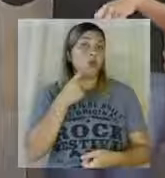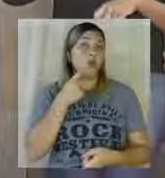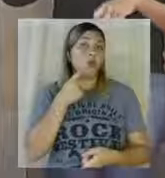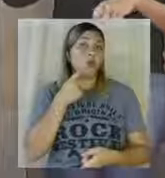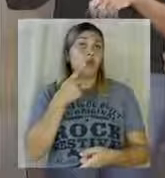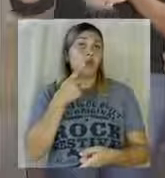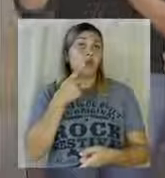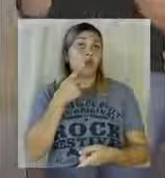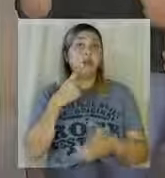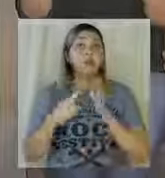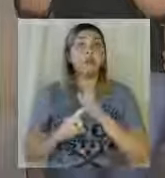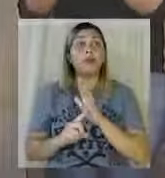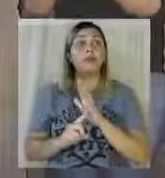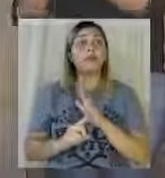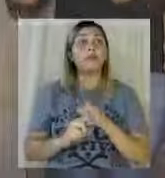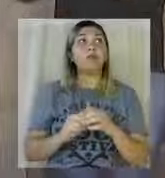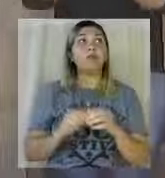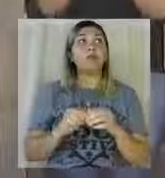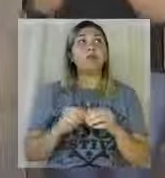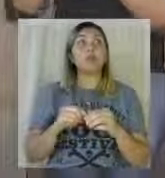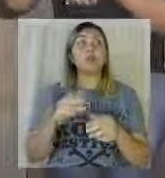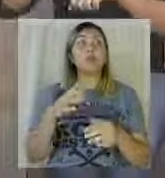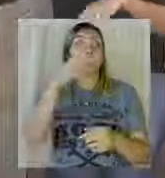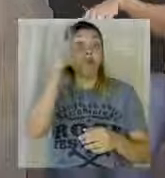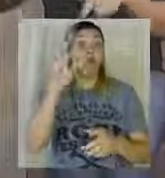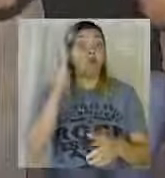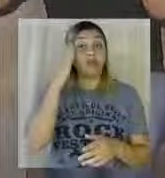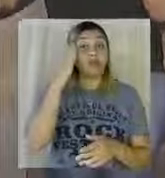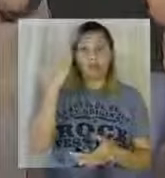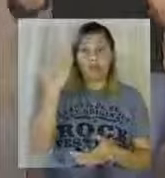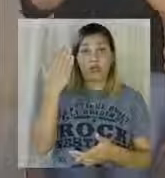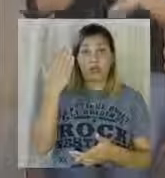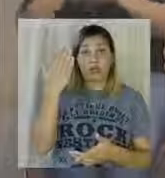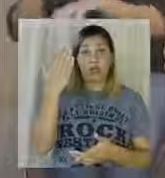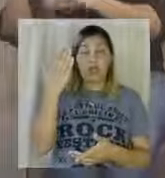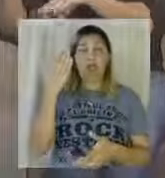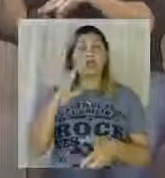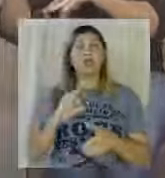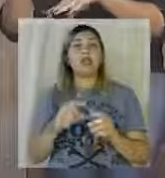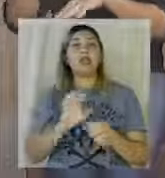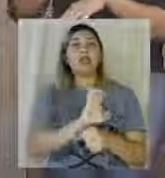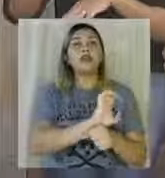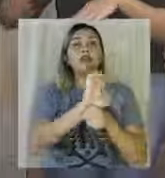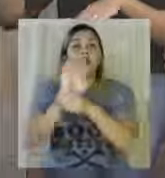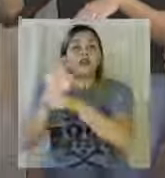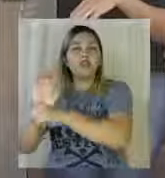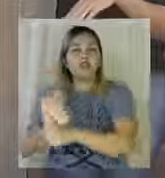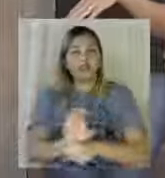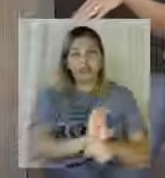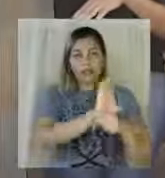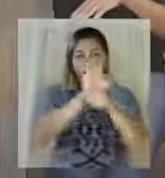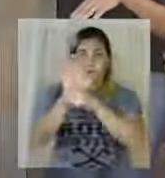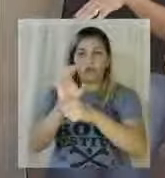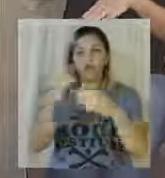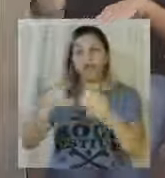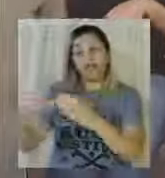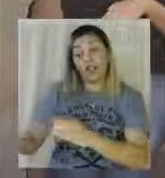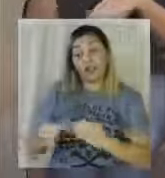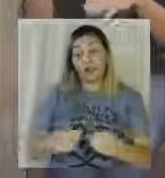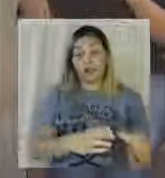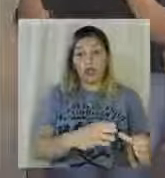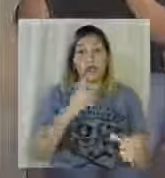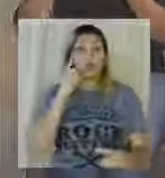capaz. Para as pessoas saberem, em cada estado, em cada lugar, que surdo também trabalha, seja